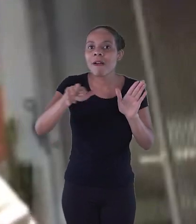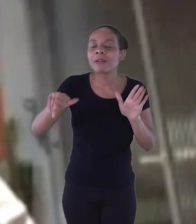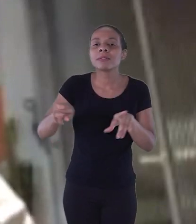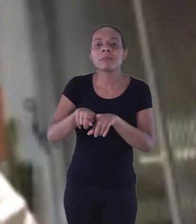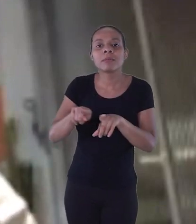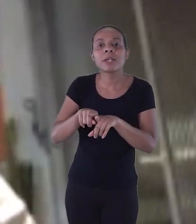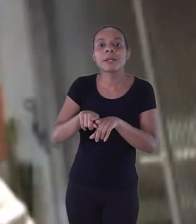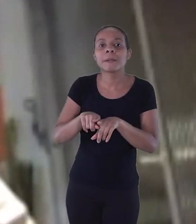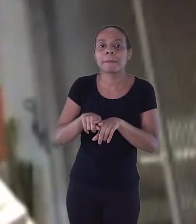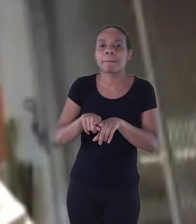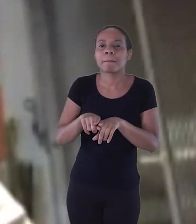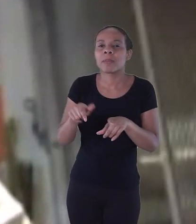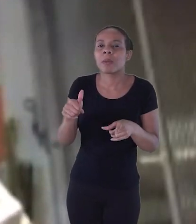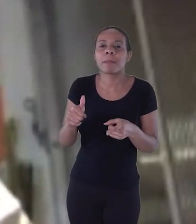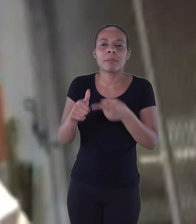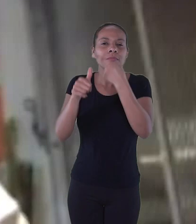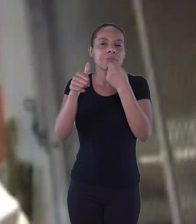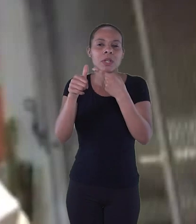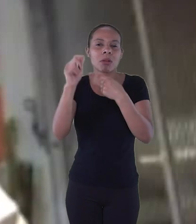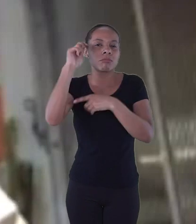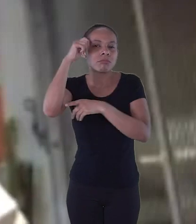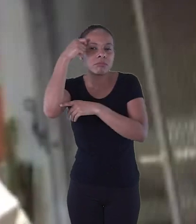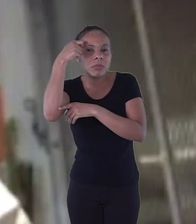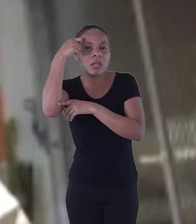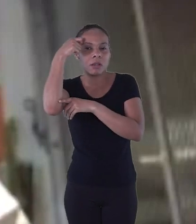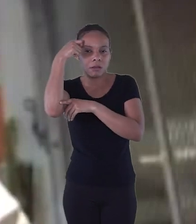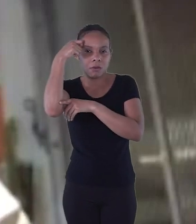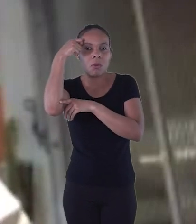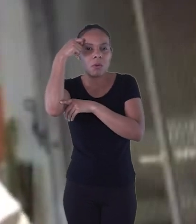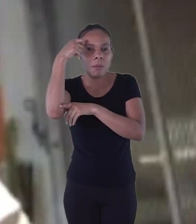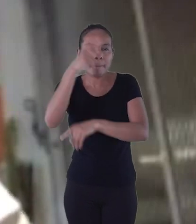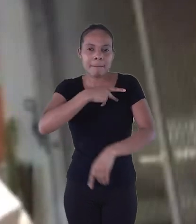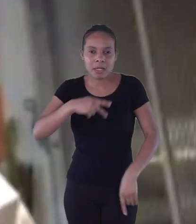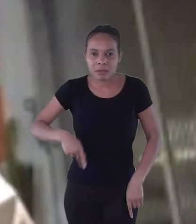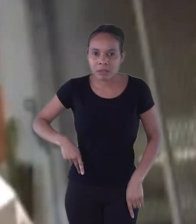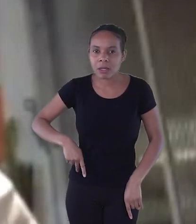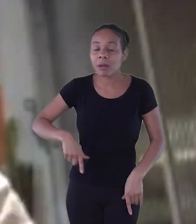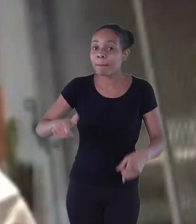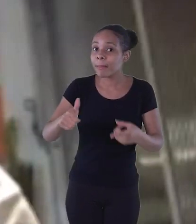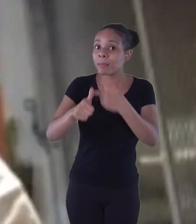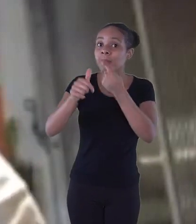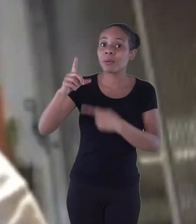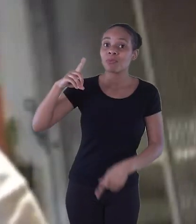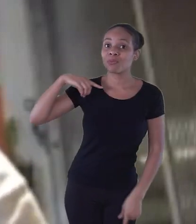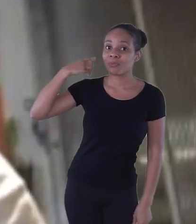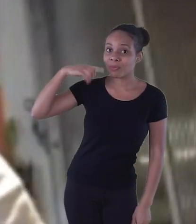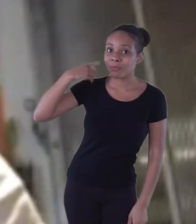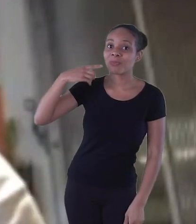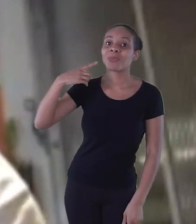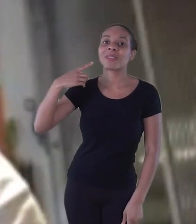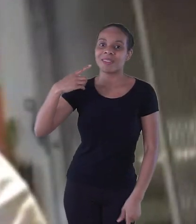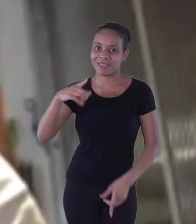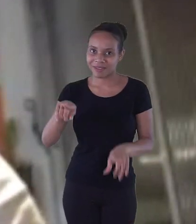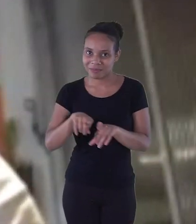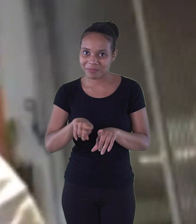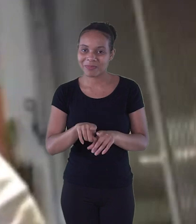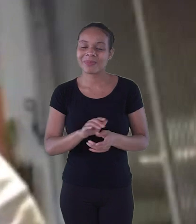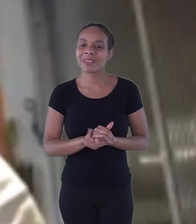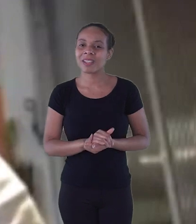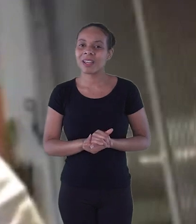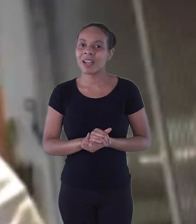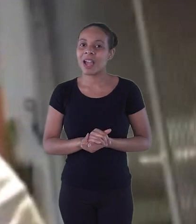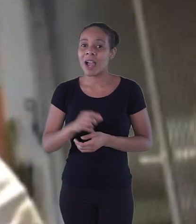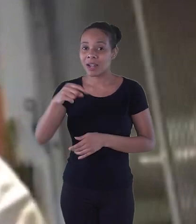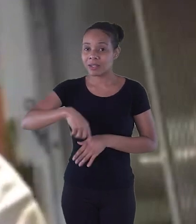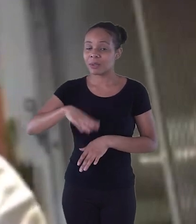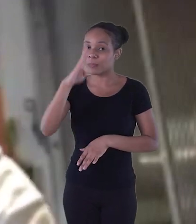primeiro candidato à presidência, a primeira deputada. Eu acho que também isso é uma coisa que o livro, acho que eu tenho certeza que é uma coisa que o livro traz, que a gente ainda no